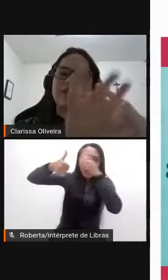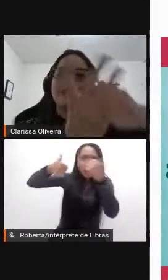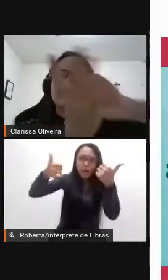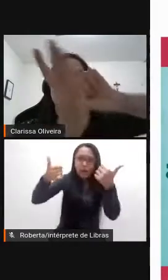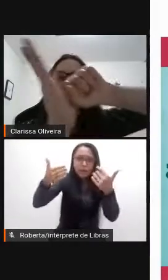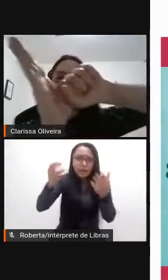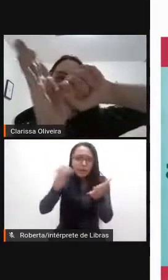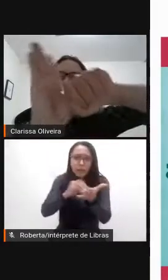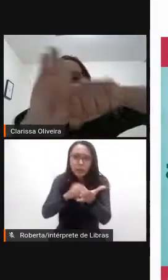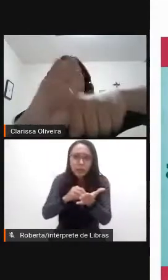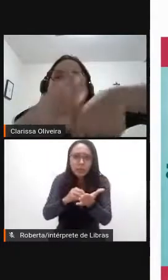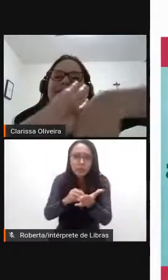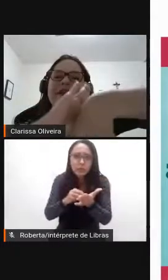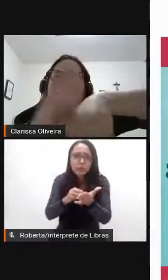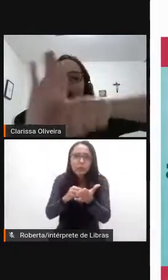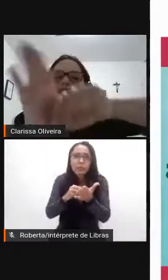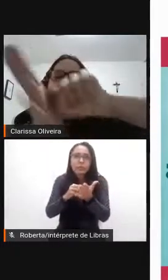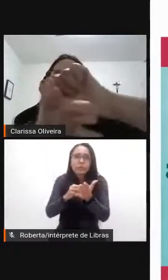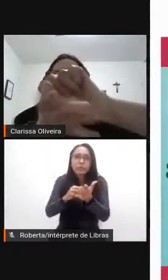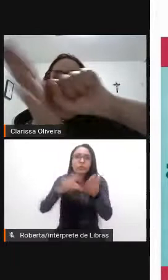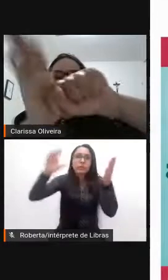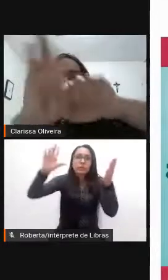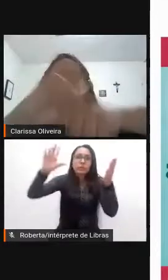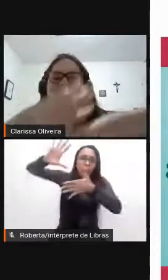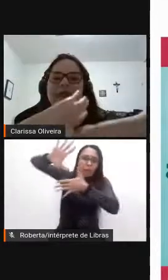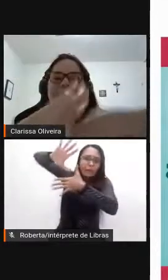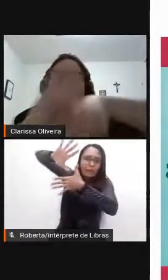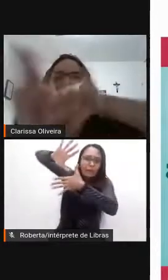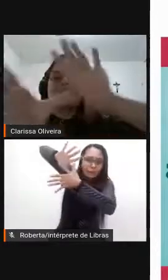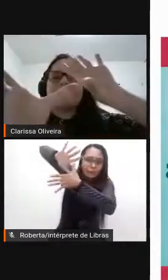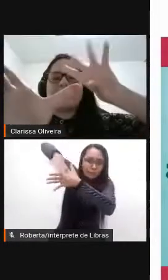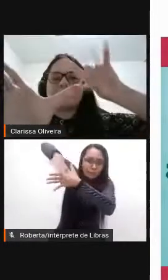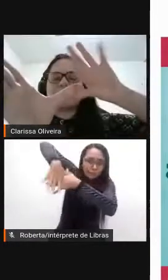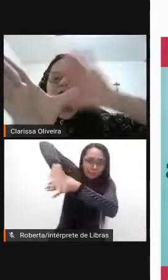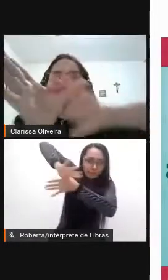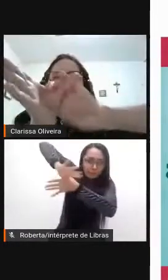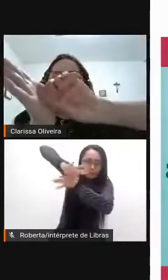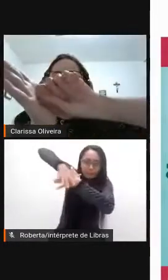ficou faltando, a gente vai esfregar aqui os polegares também.